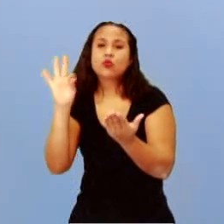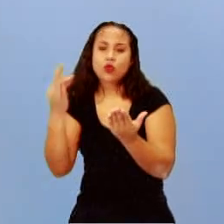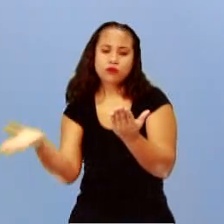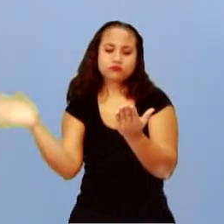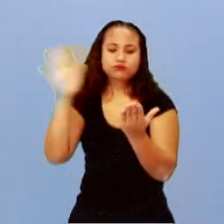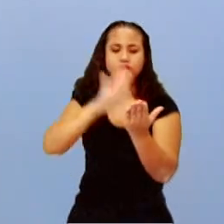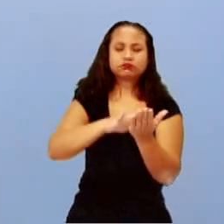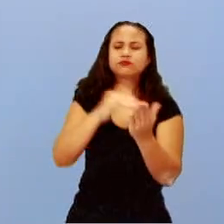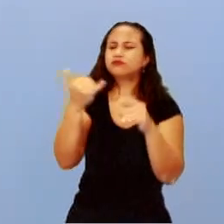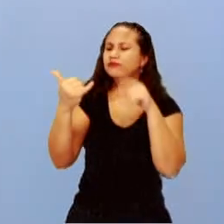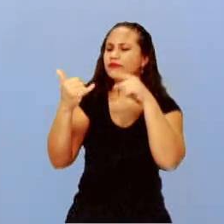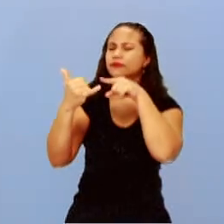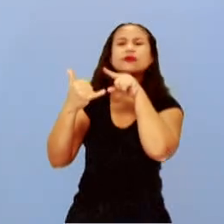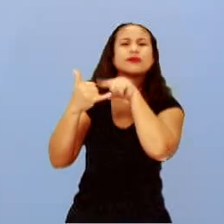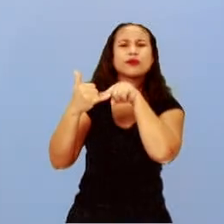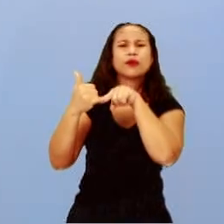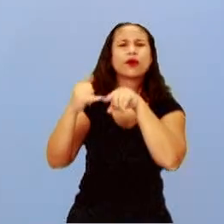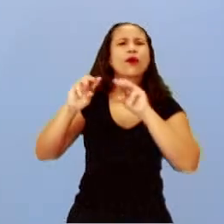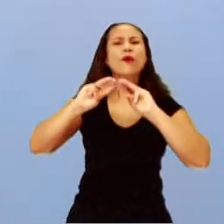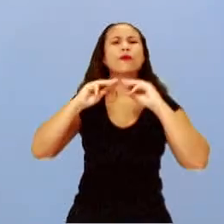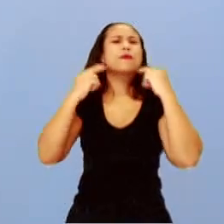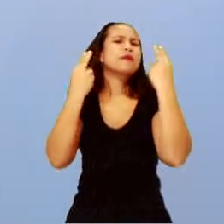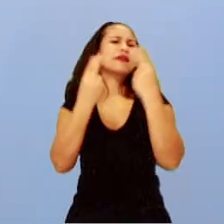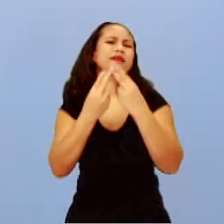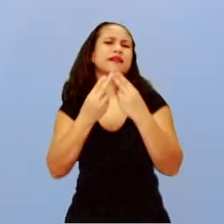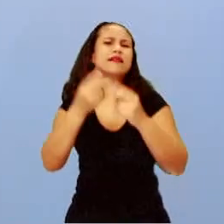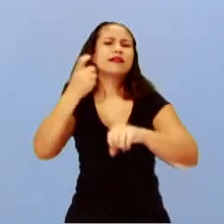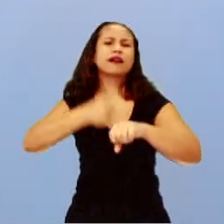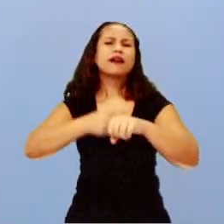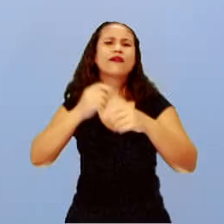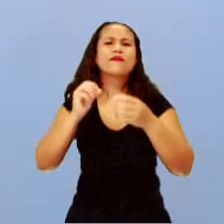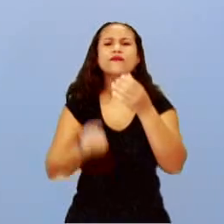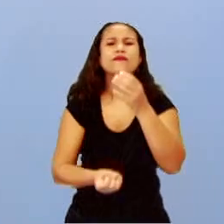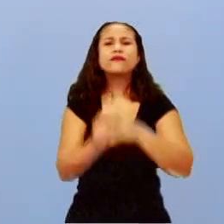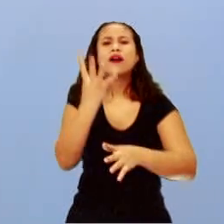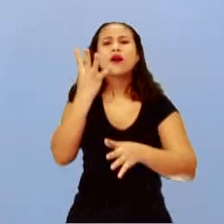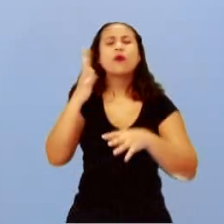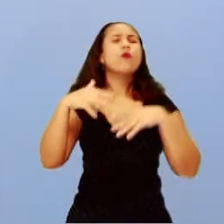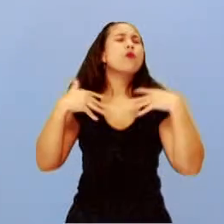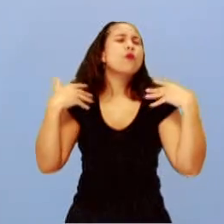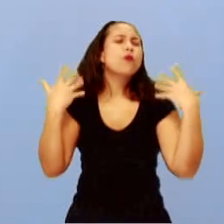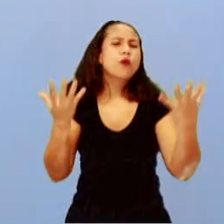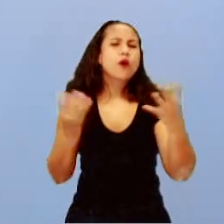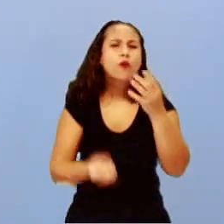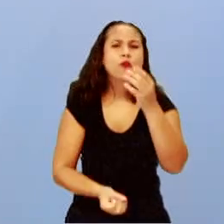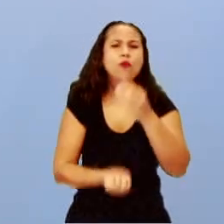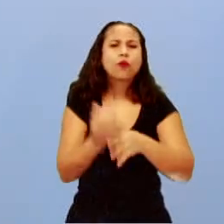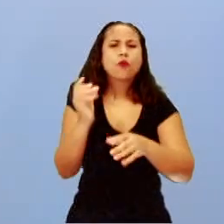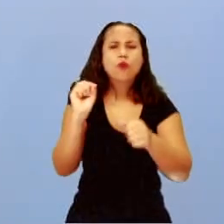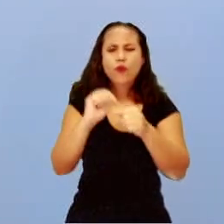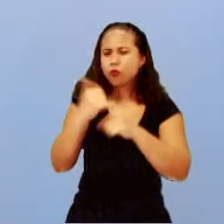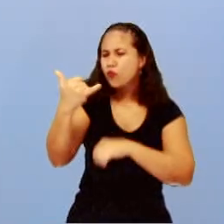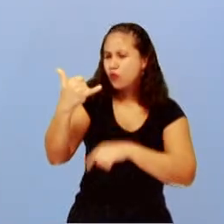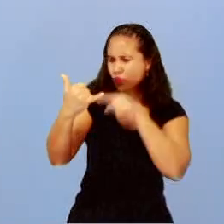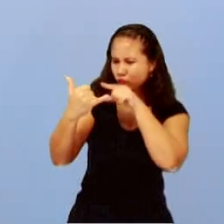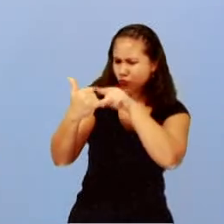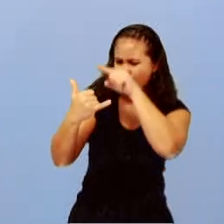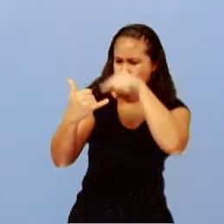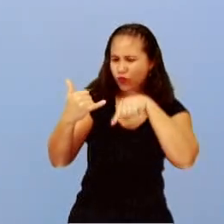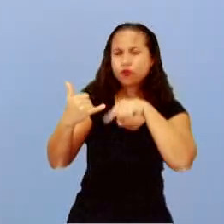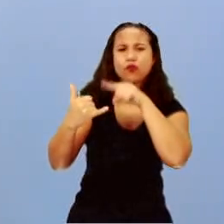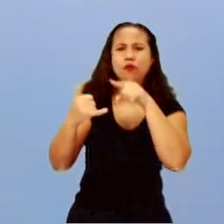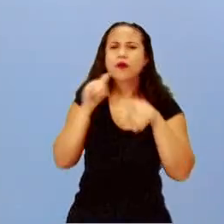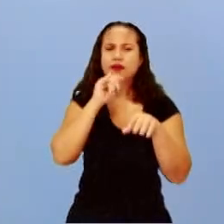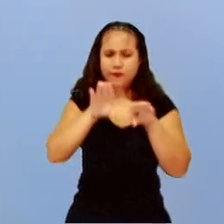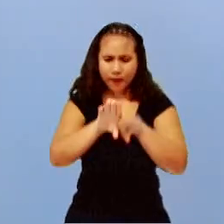é composto de quê? Qual é a matéria bruta desse celular? A matéria-prima, né? De que aquele celular foi composto? Uma